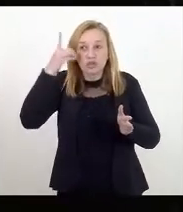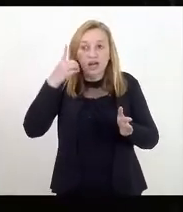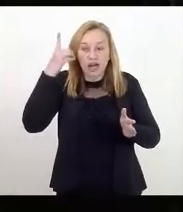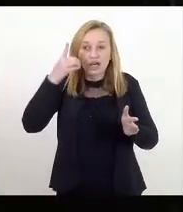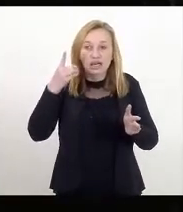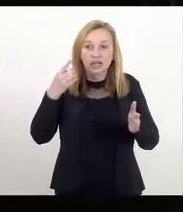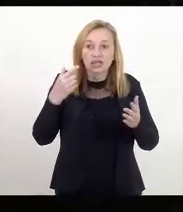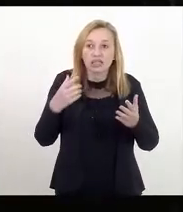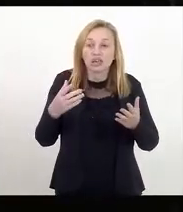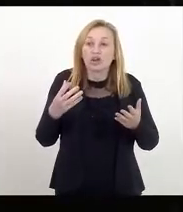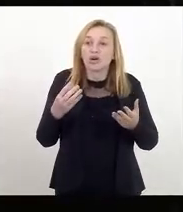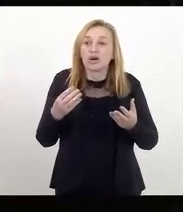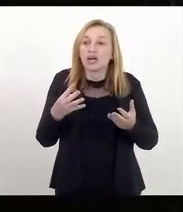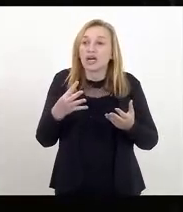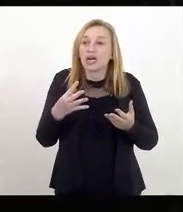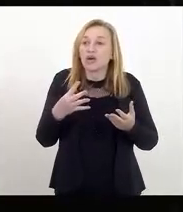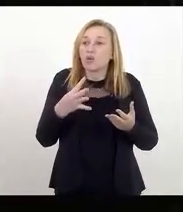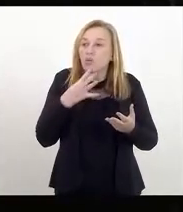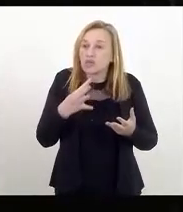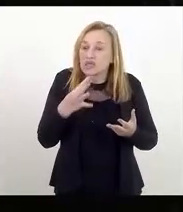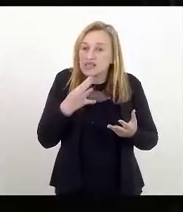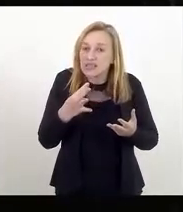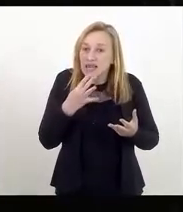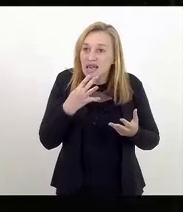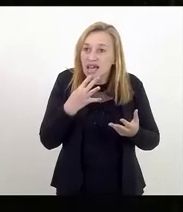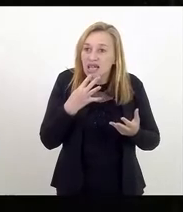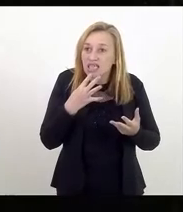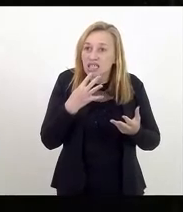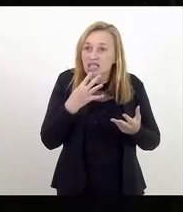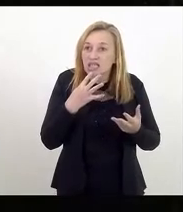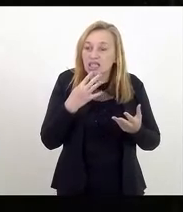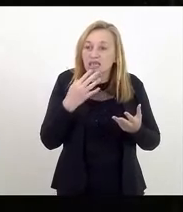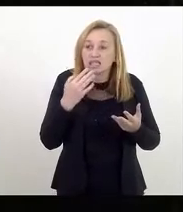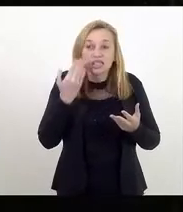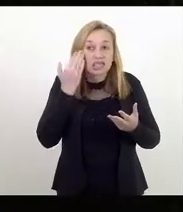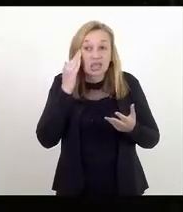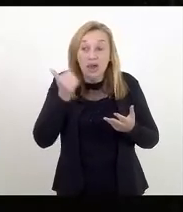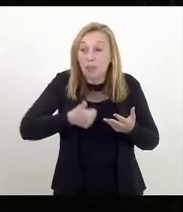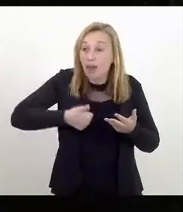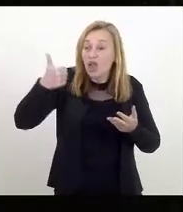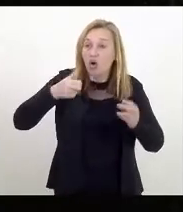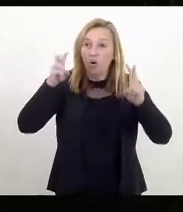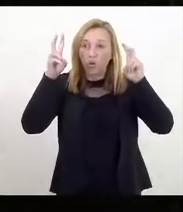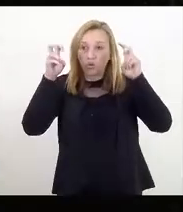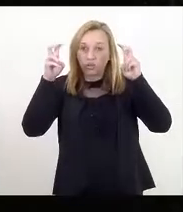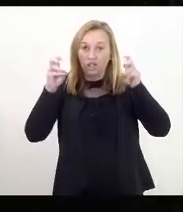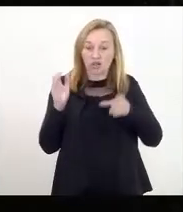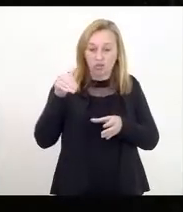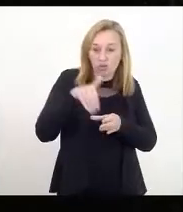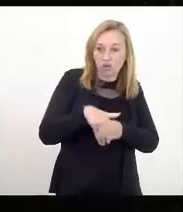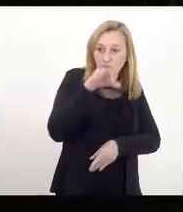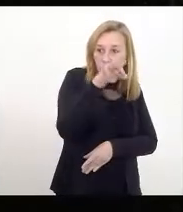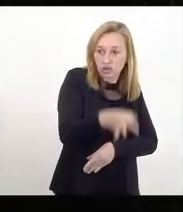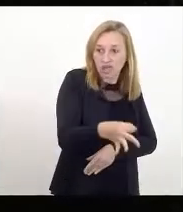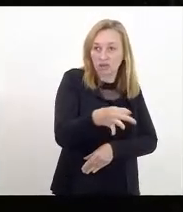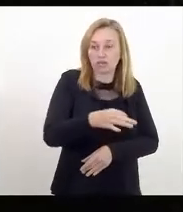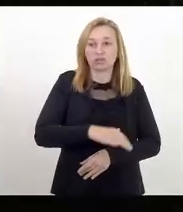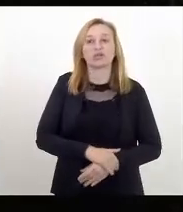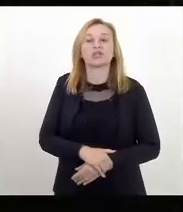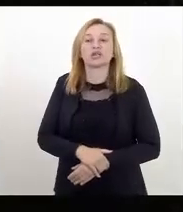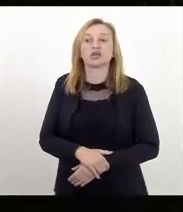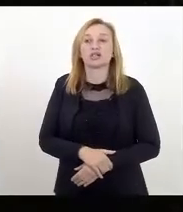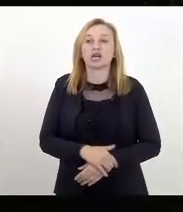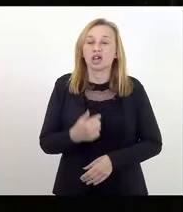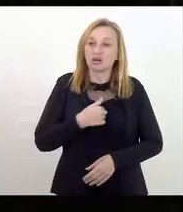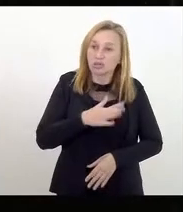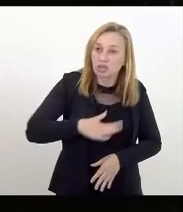maturidade para apreciar aquele tema e trazer o seu voto com convicção. Eu sou